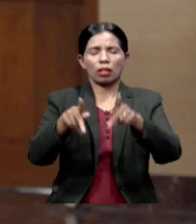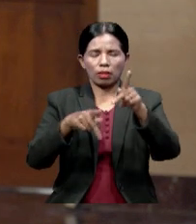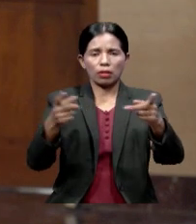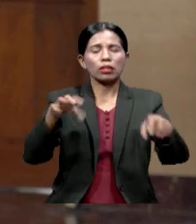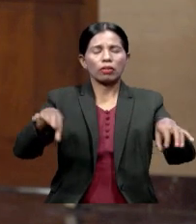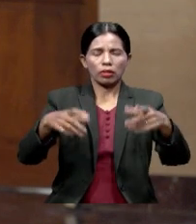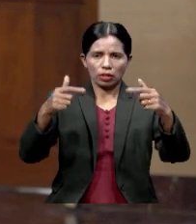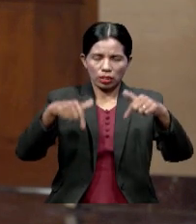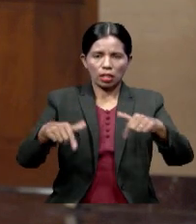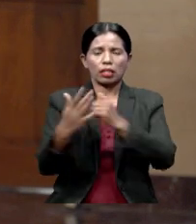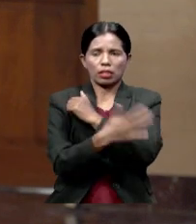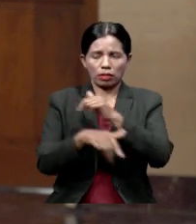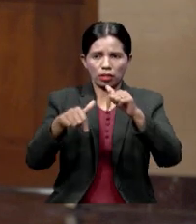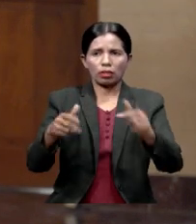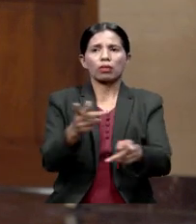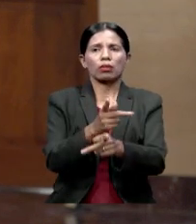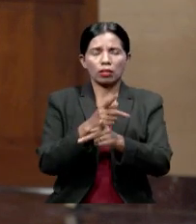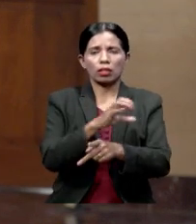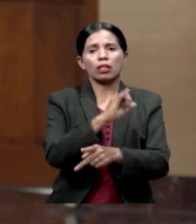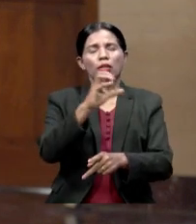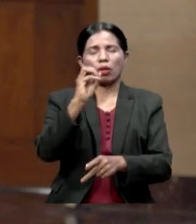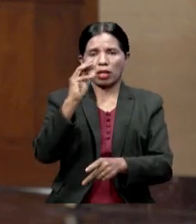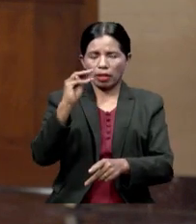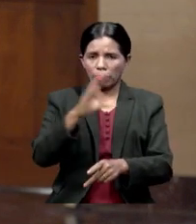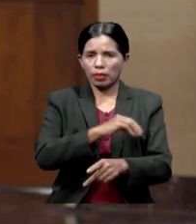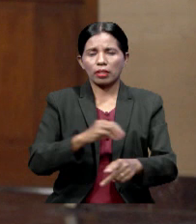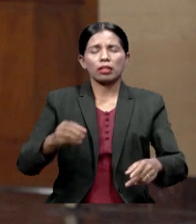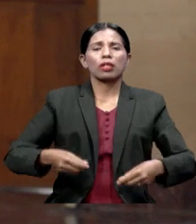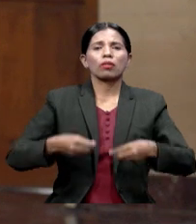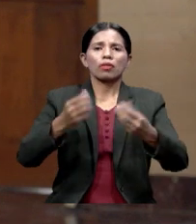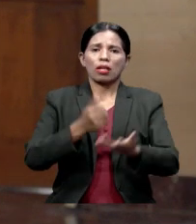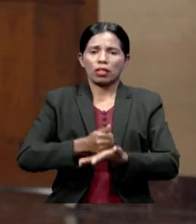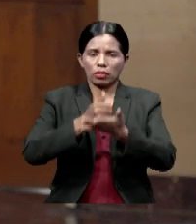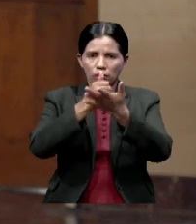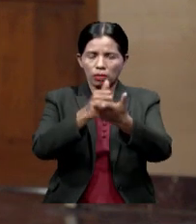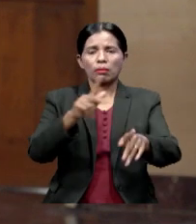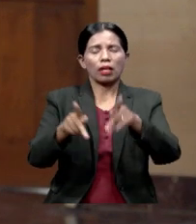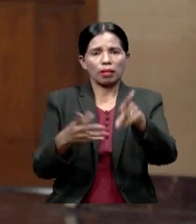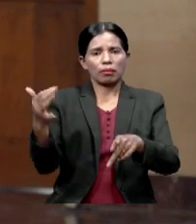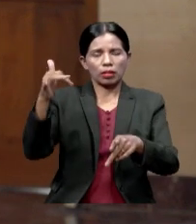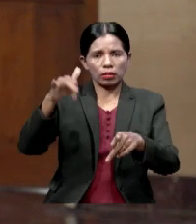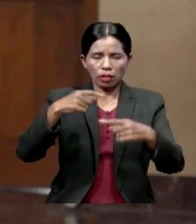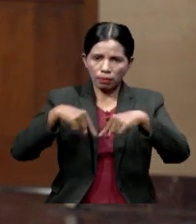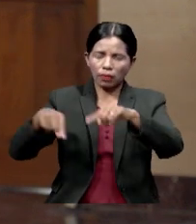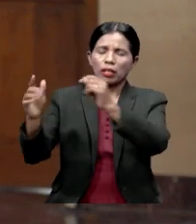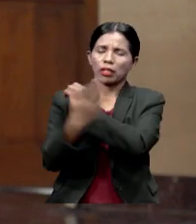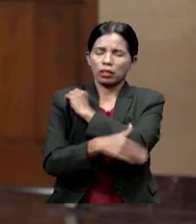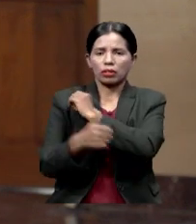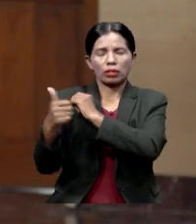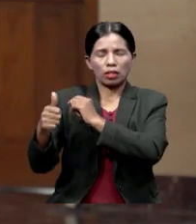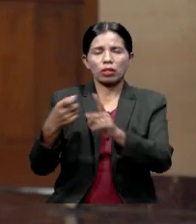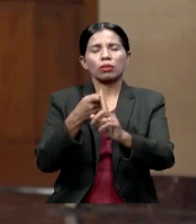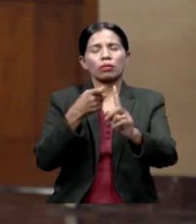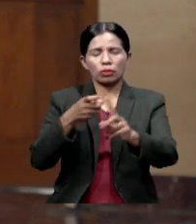larang. No mos atu asegura IOM ni papel atu fo assistência ba ema siranebe ba rai liur lihusi dalan